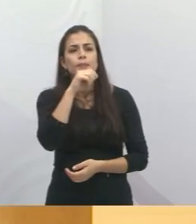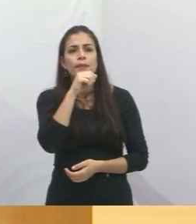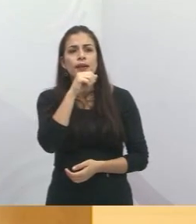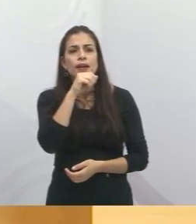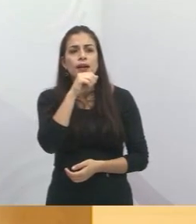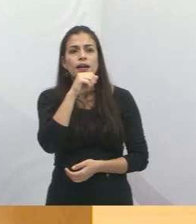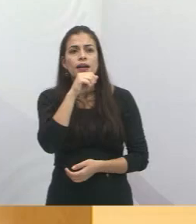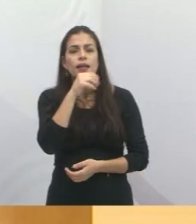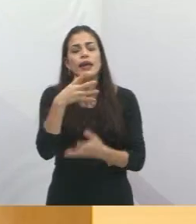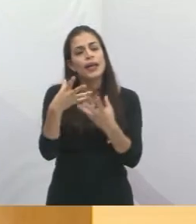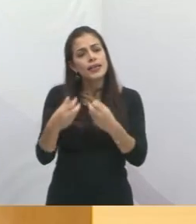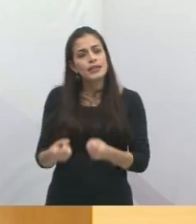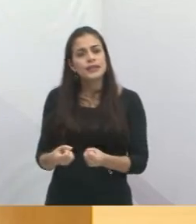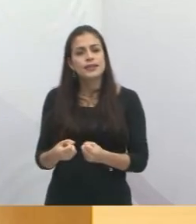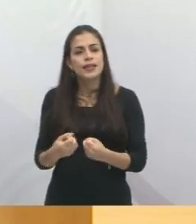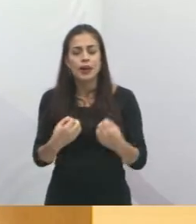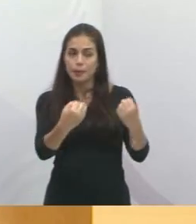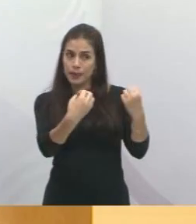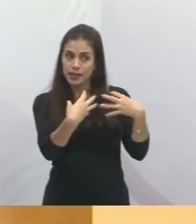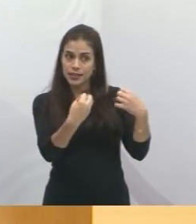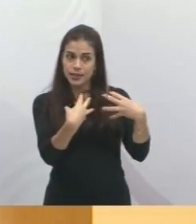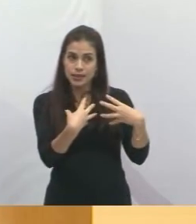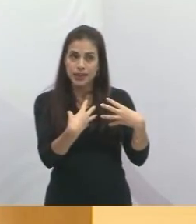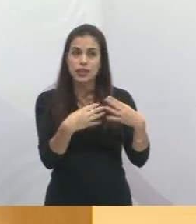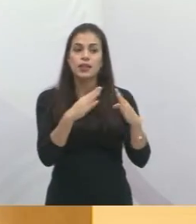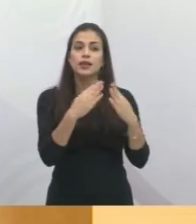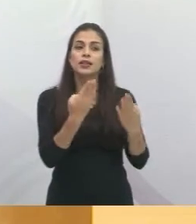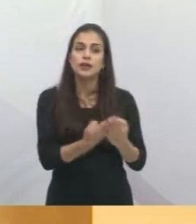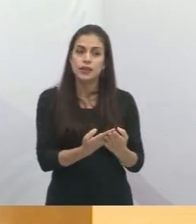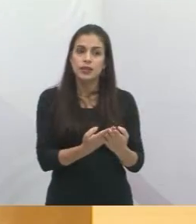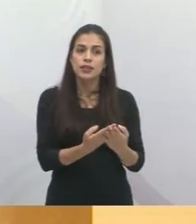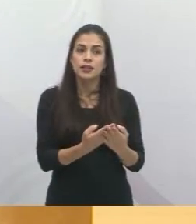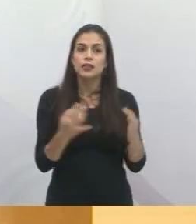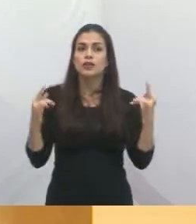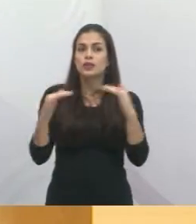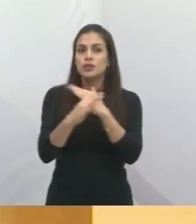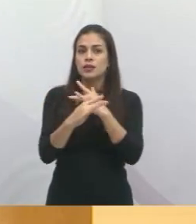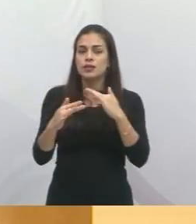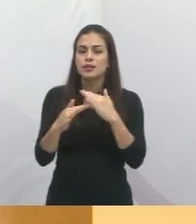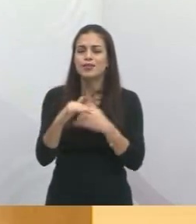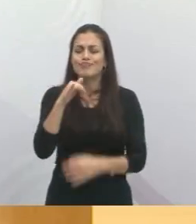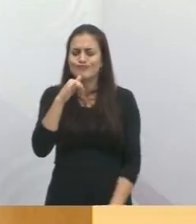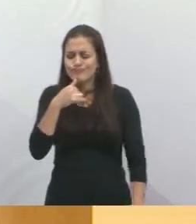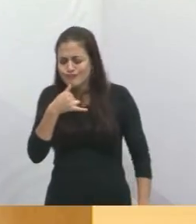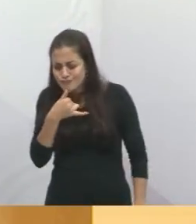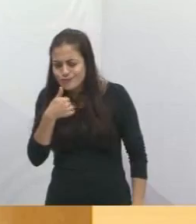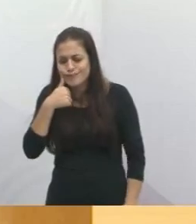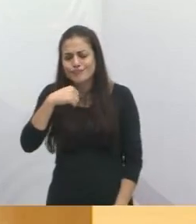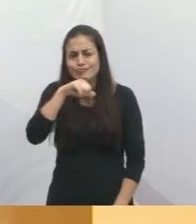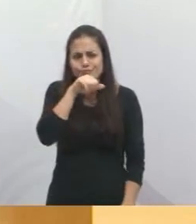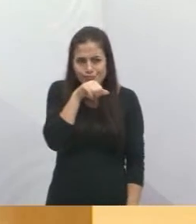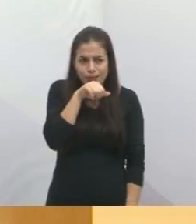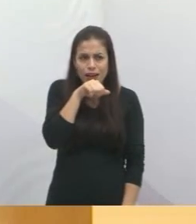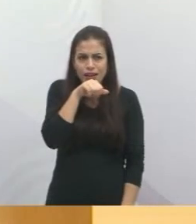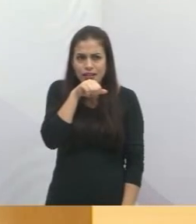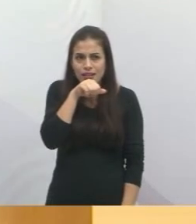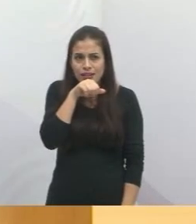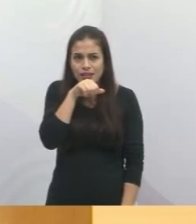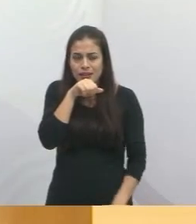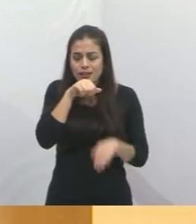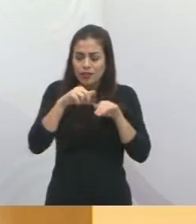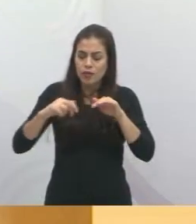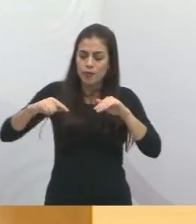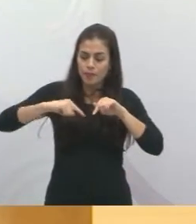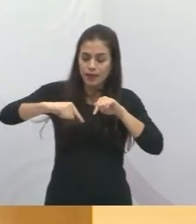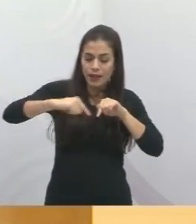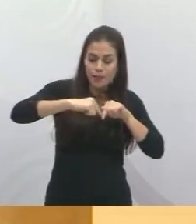dentro das escolas municipais e é muito triste o pai que atravessa fora da faixa e a faixa na frente da escola.